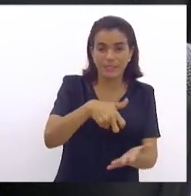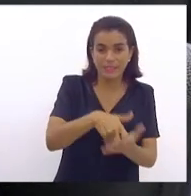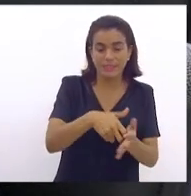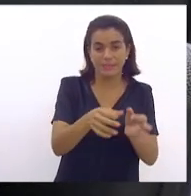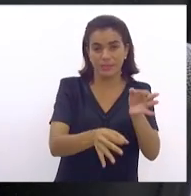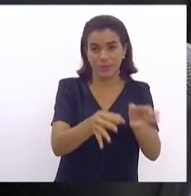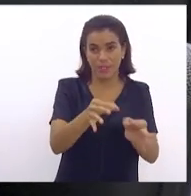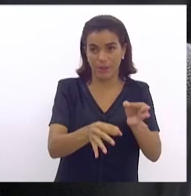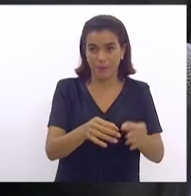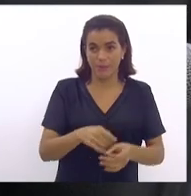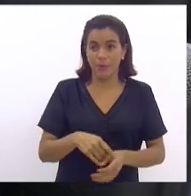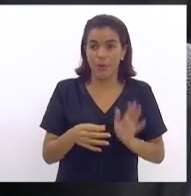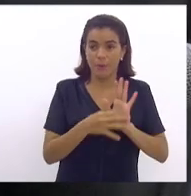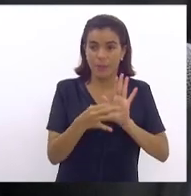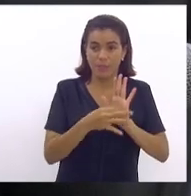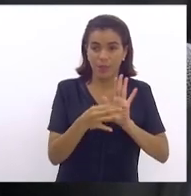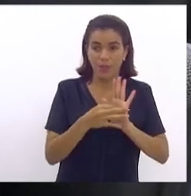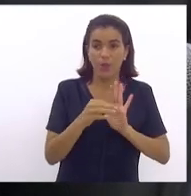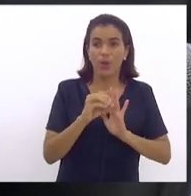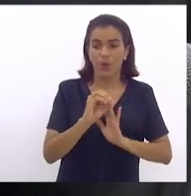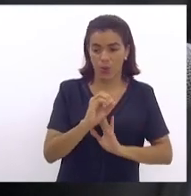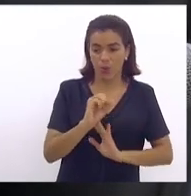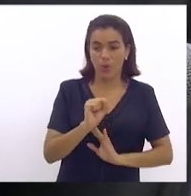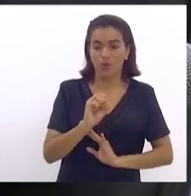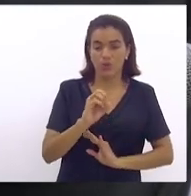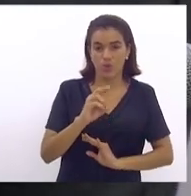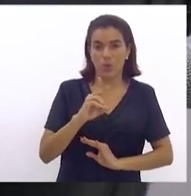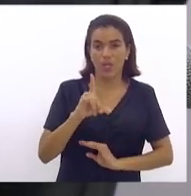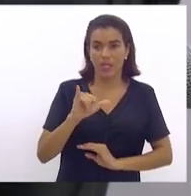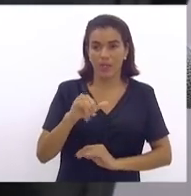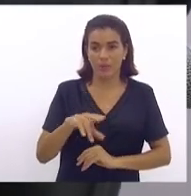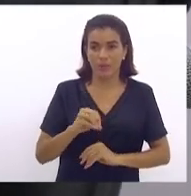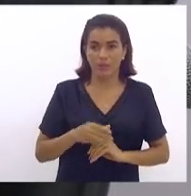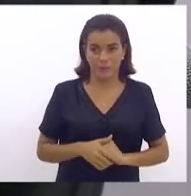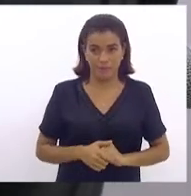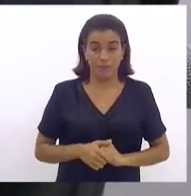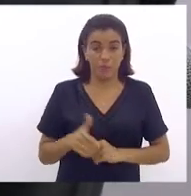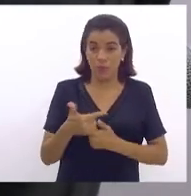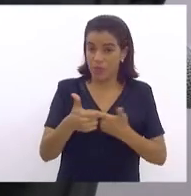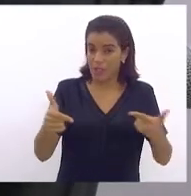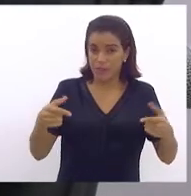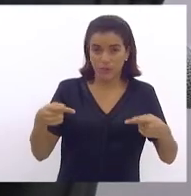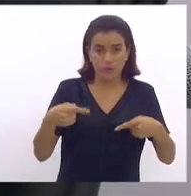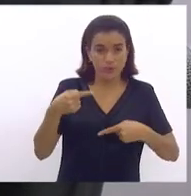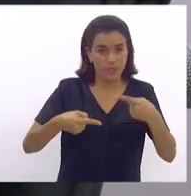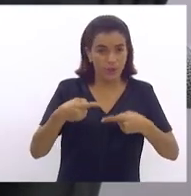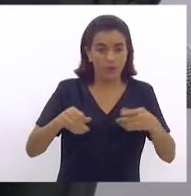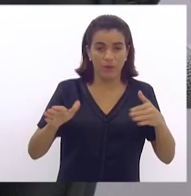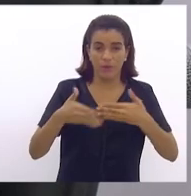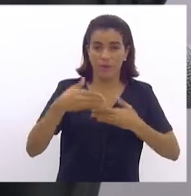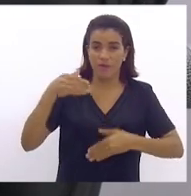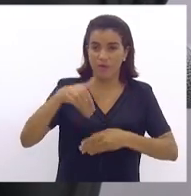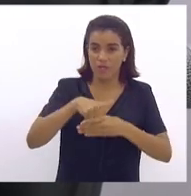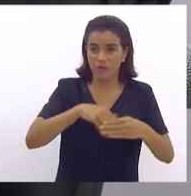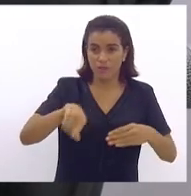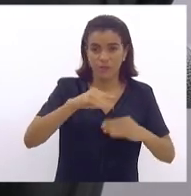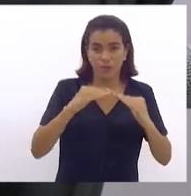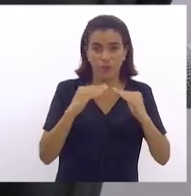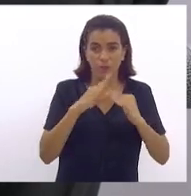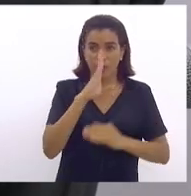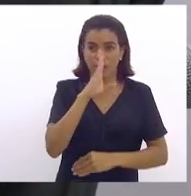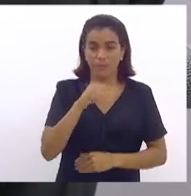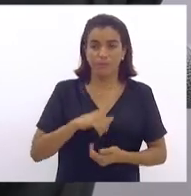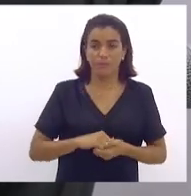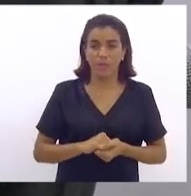julgado. Parecer do deputado Cozzolino é pela constitucionalidade com emendas. Em discussão, não havendo quem queira discutir, encerrada a discussão, em votação, senhores que aprovam, permaneçam como